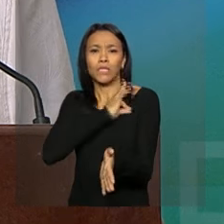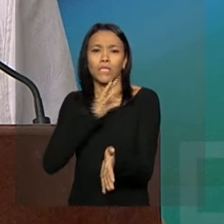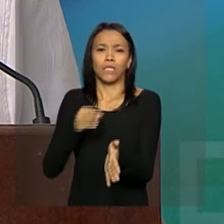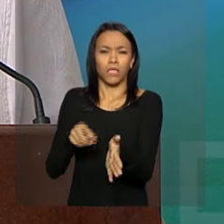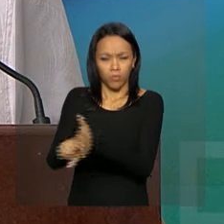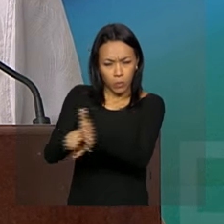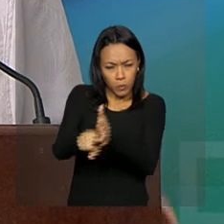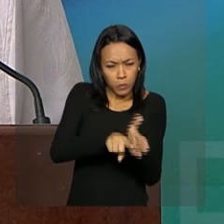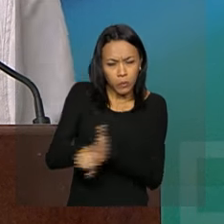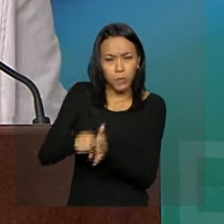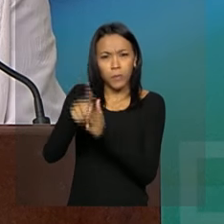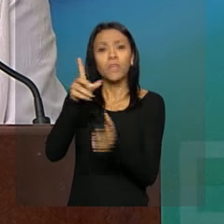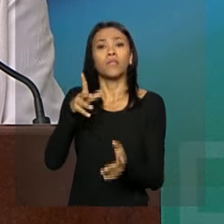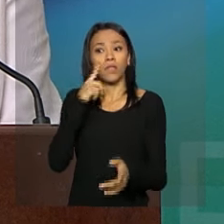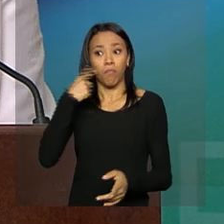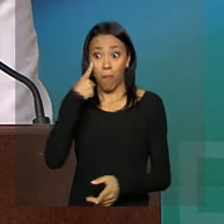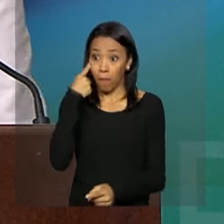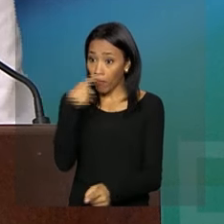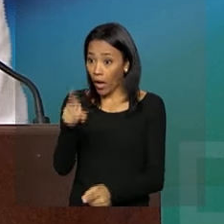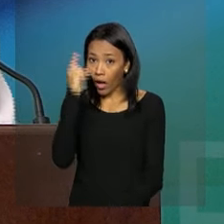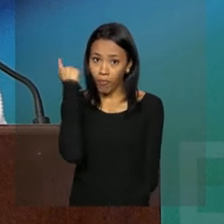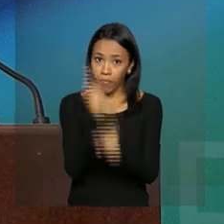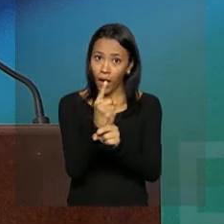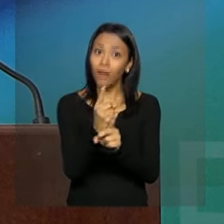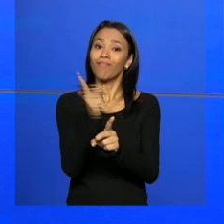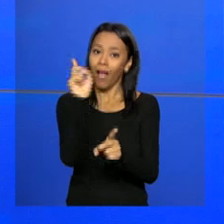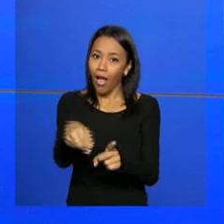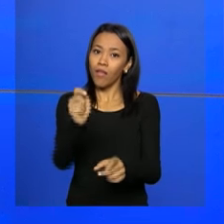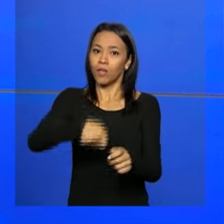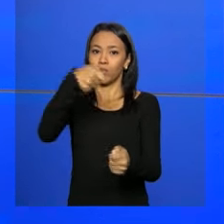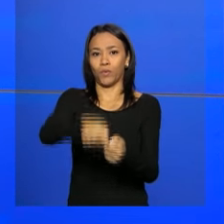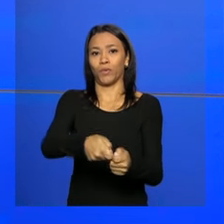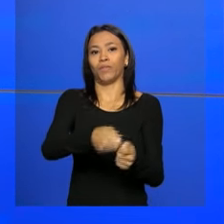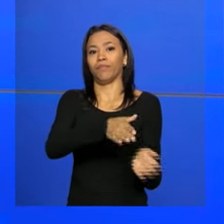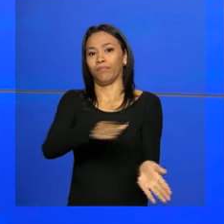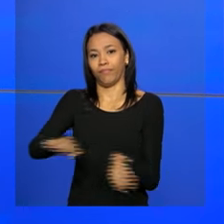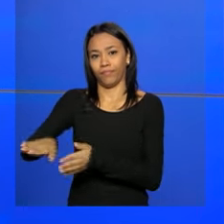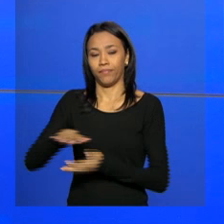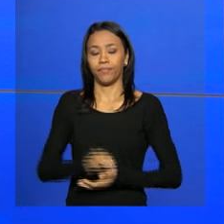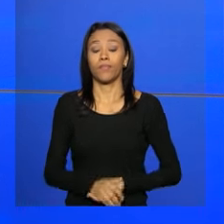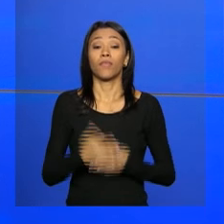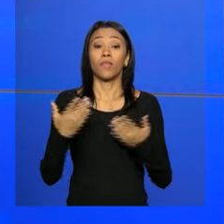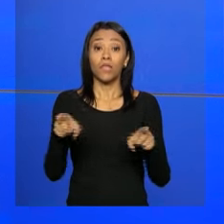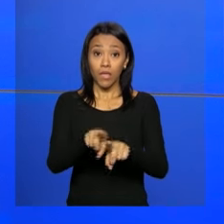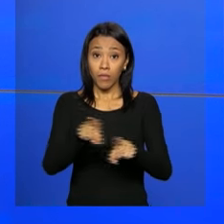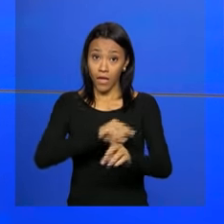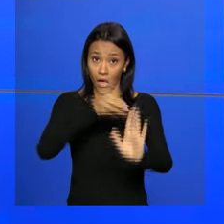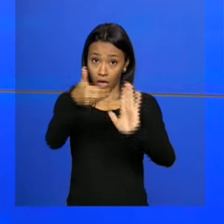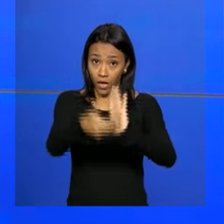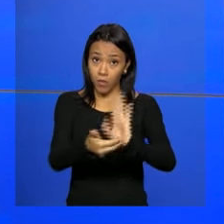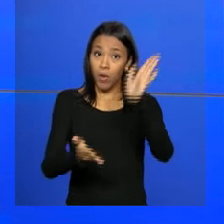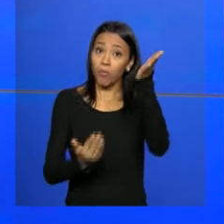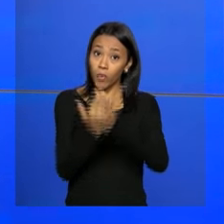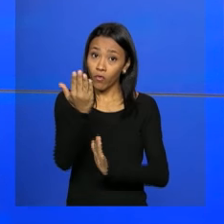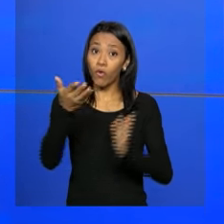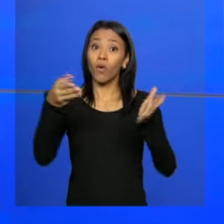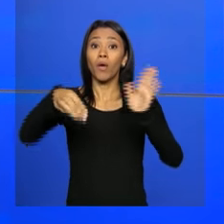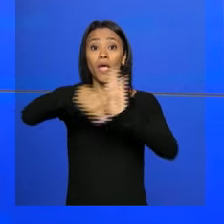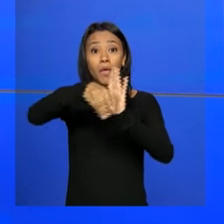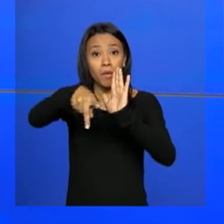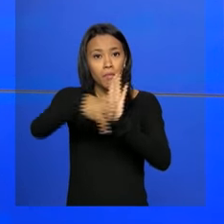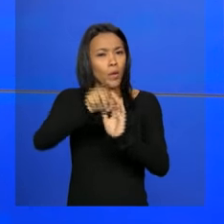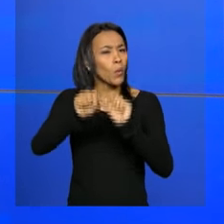que punem exemplarmente os corruptores. A Câmara dos Deputados aprovou a medida provisória que